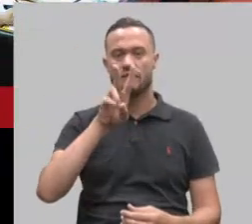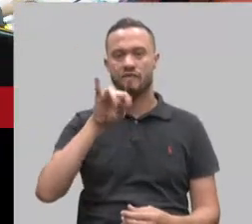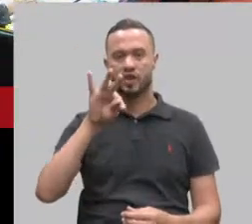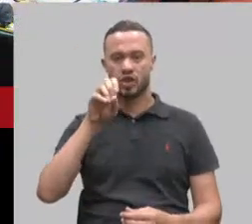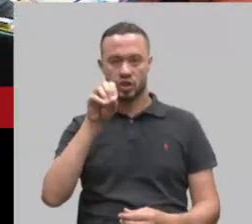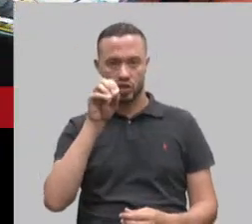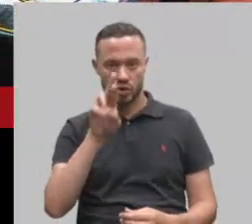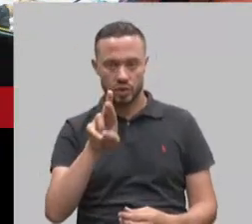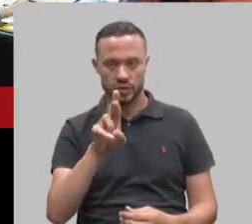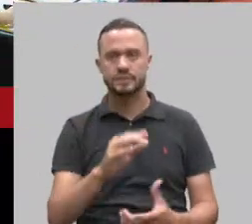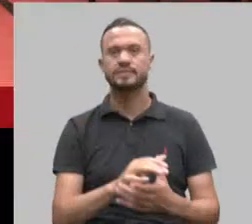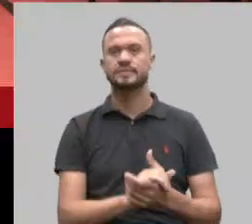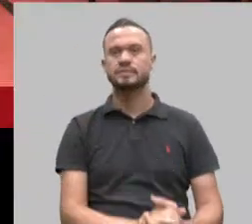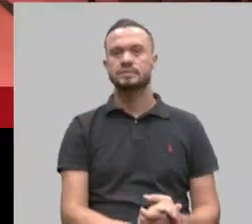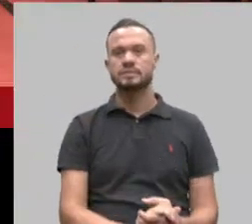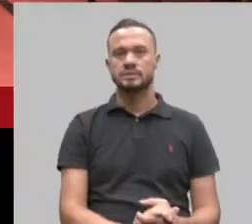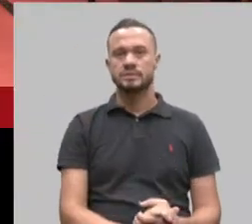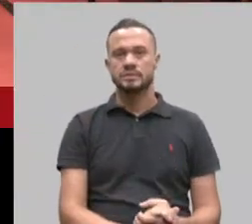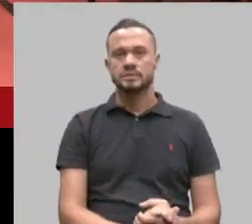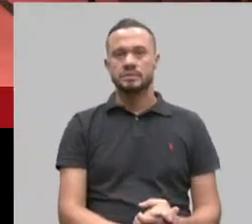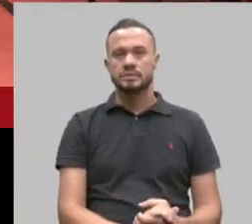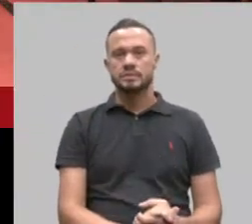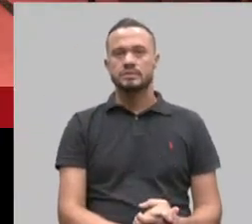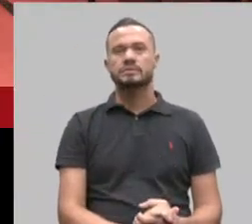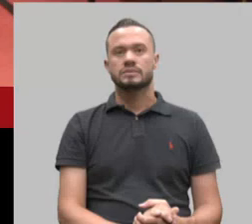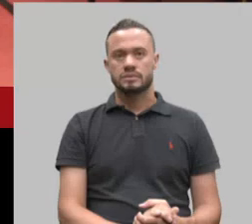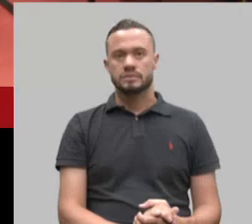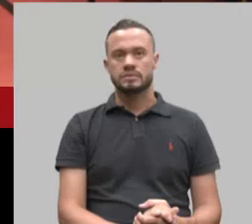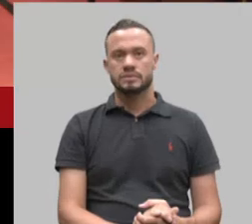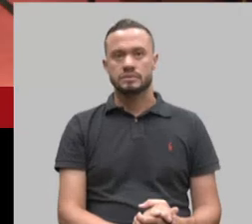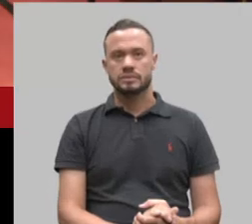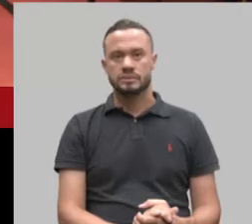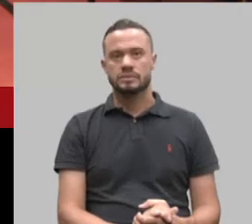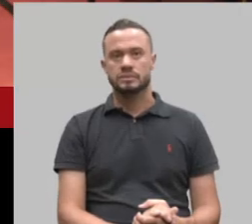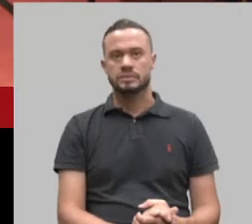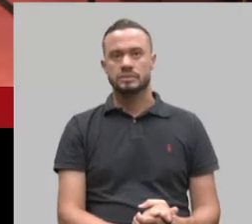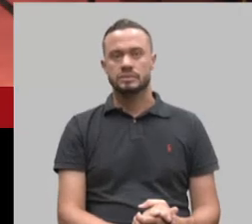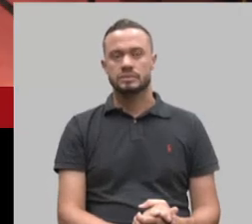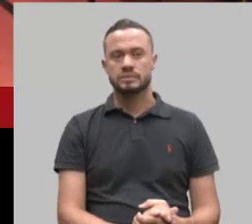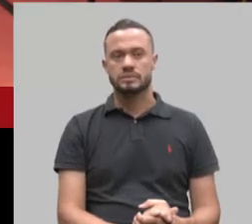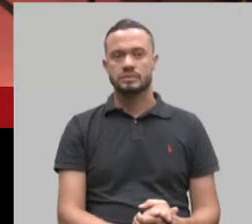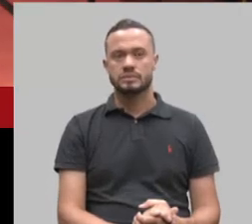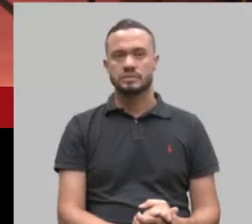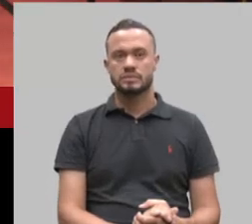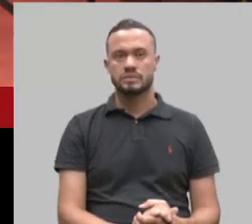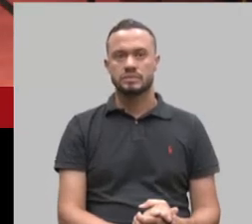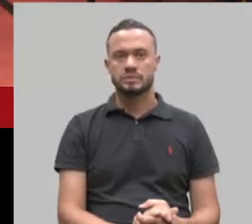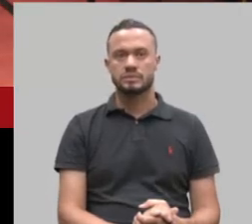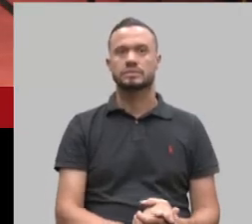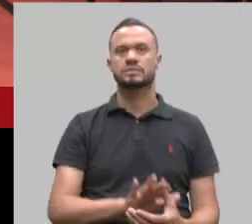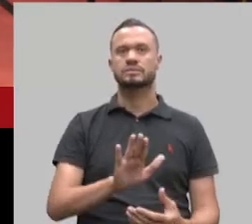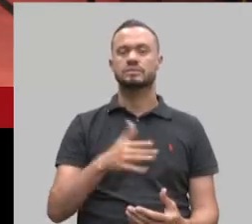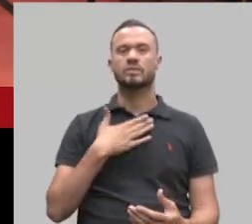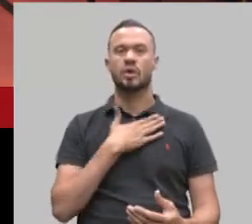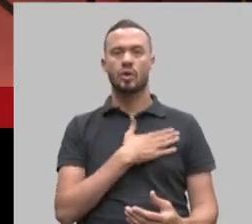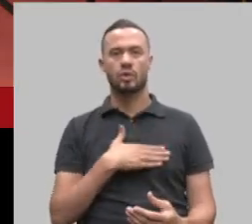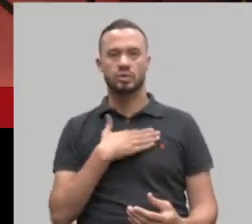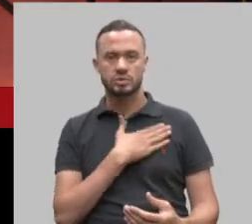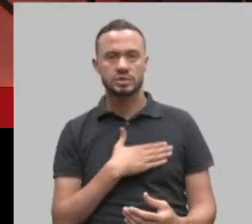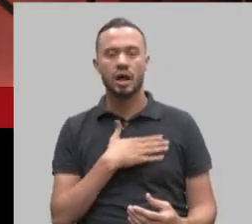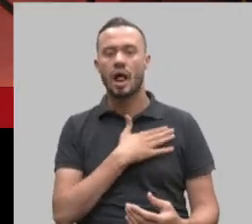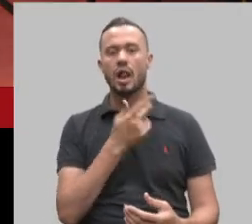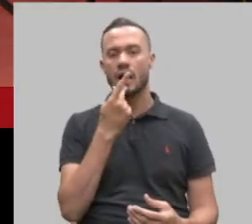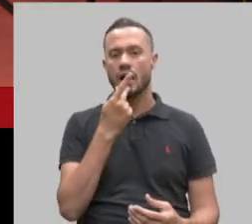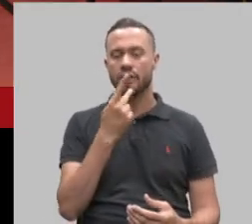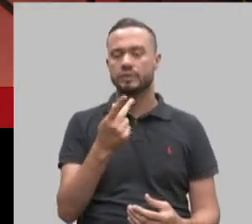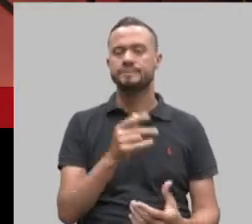de Ponte Nova do Polo Vale do Ipiranga e região dos Inconfidentes primeiramente eu queria dizer que realmente o ambiente da